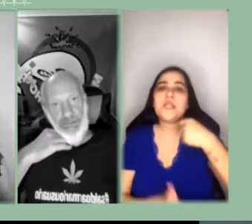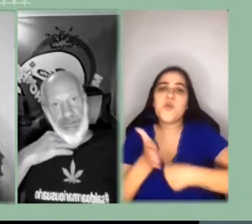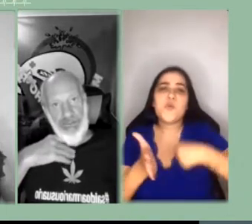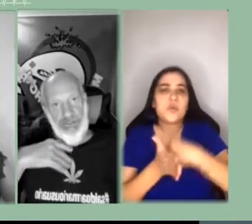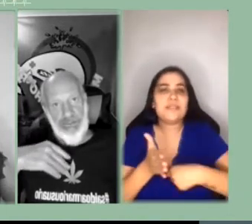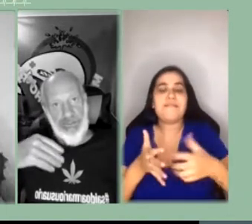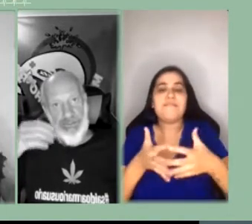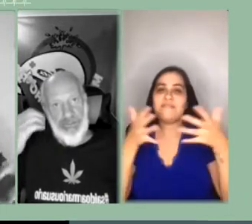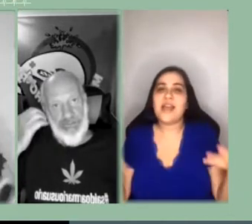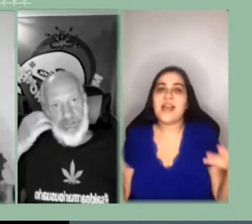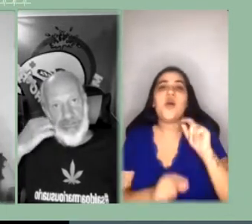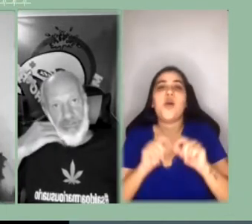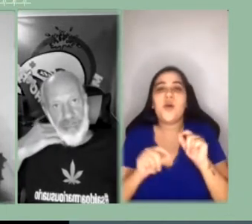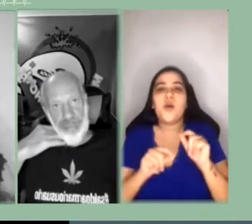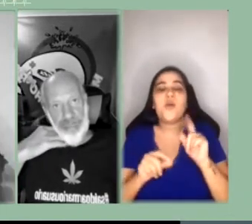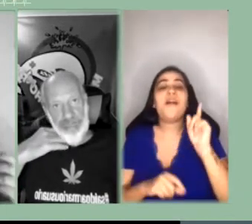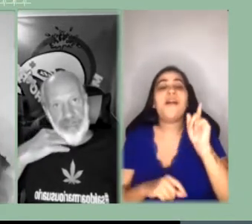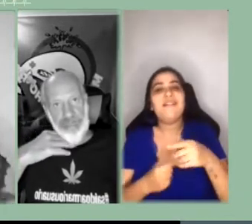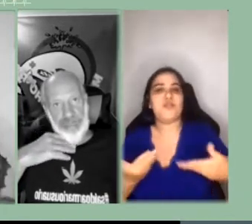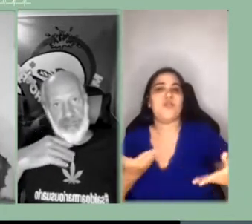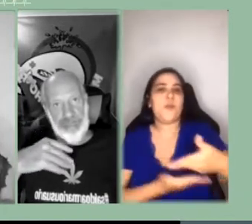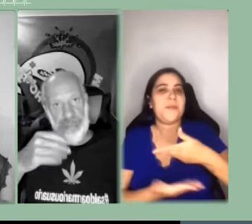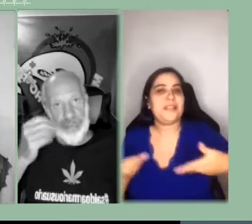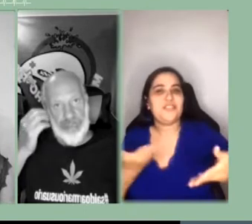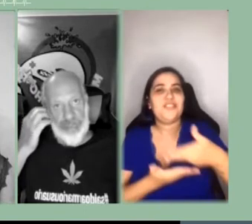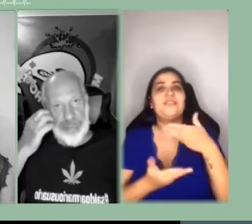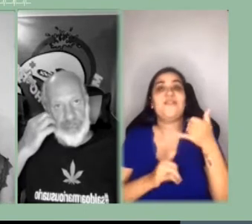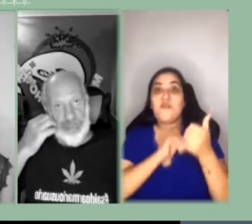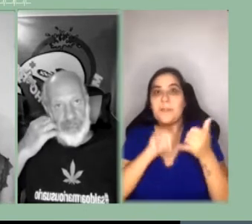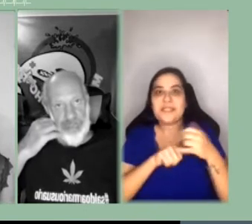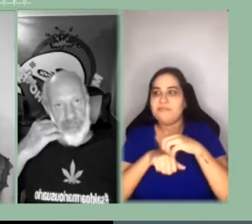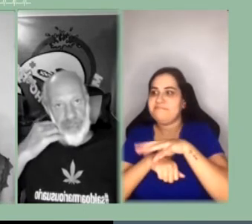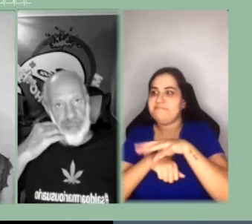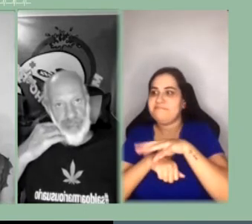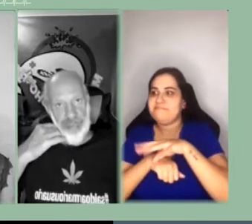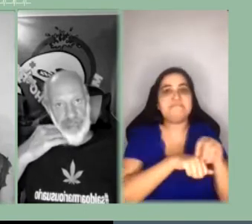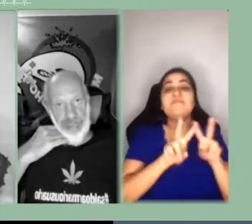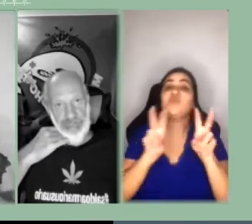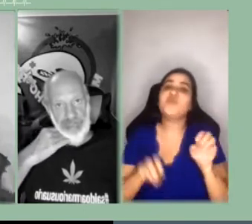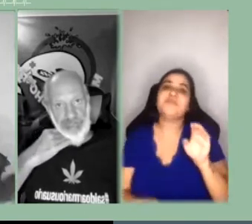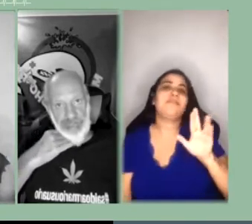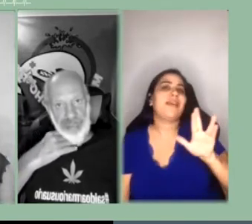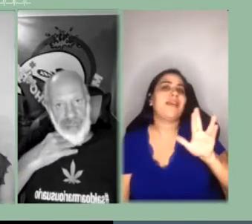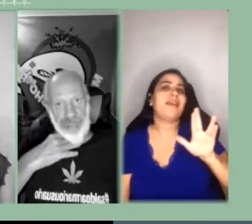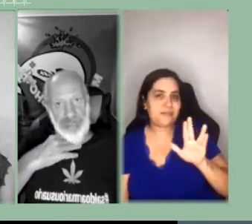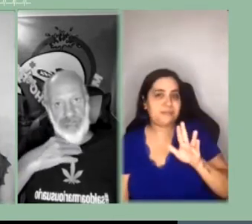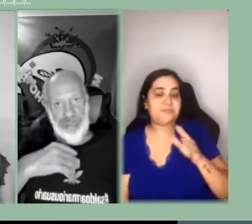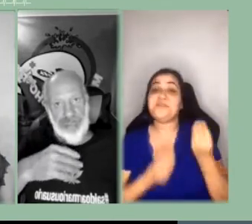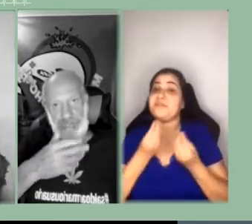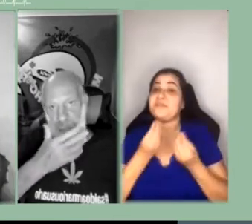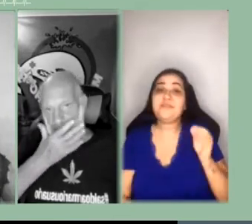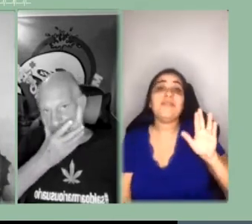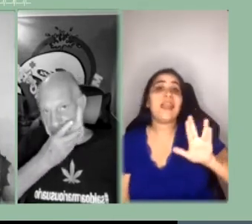várias informações sobre a cannabis, como a cannabis pode ser utilizada na forma de alimento